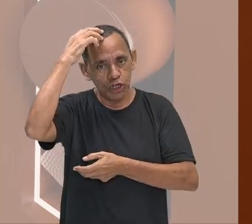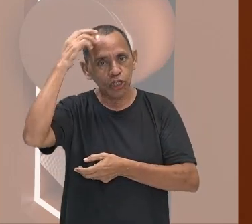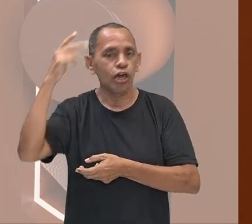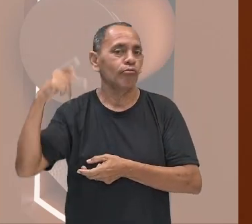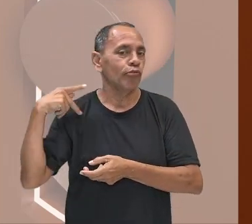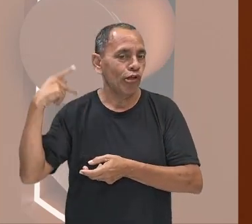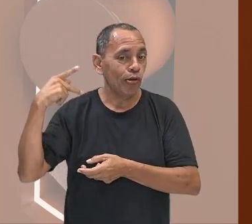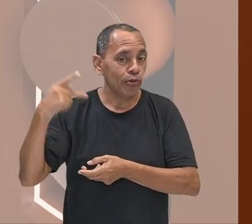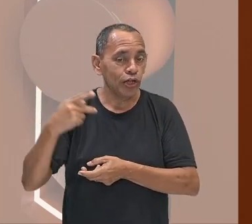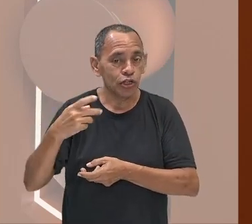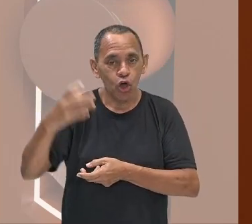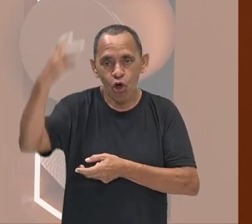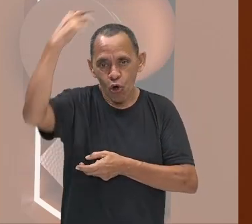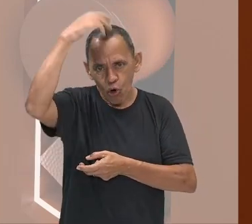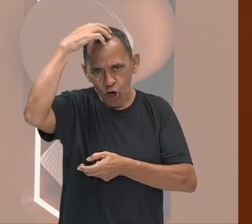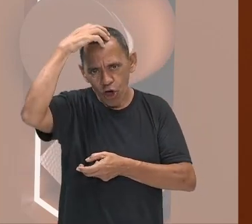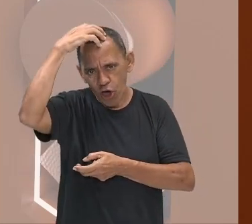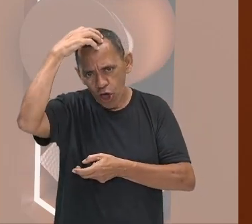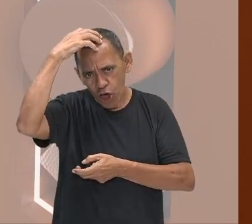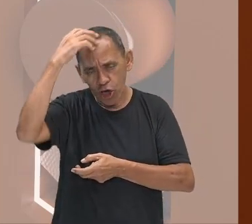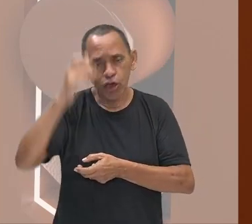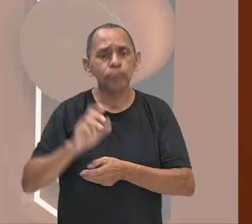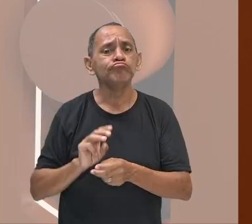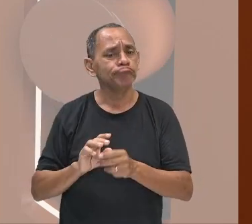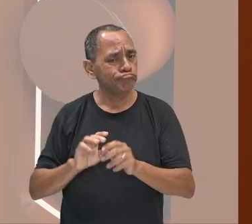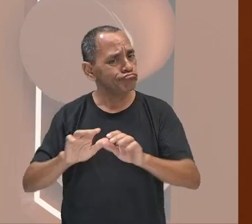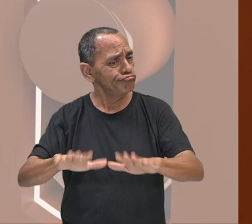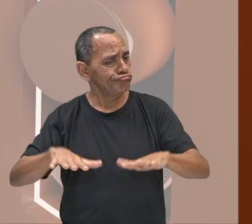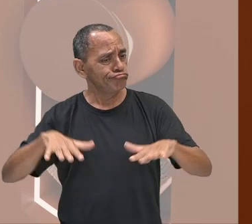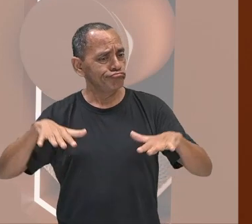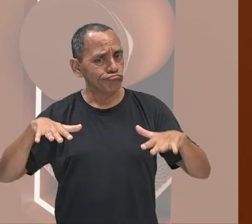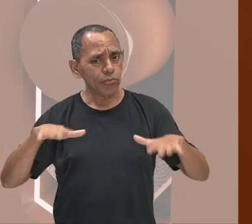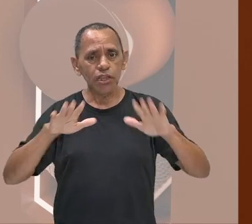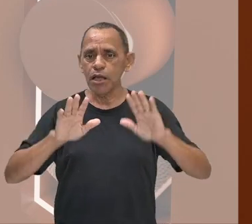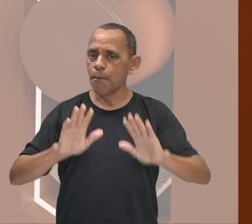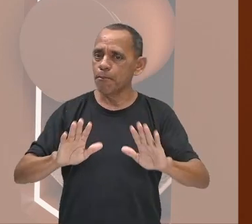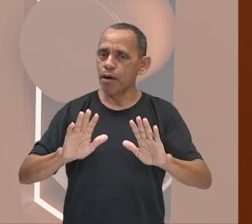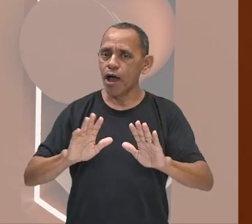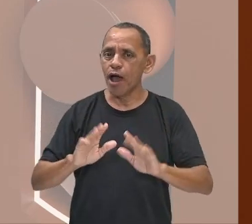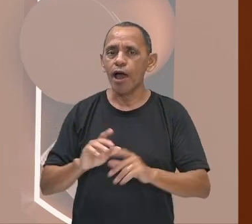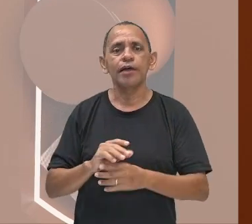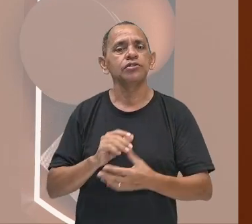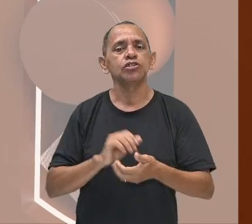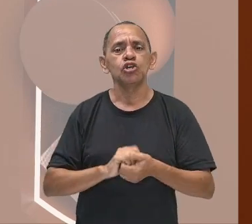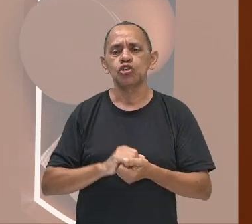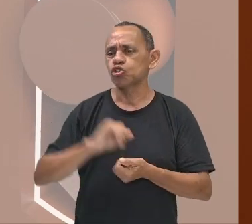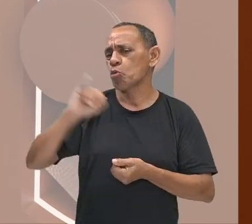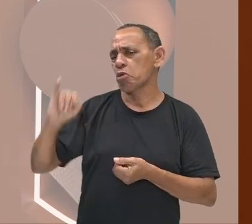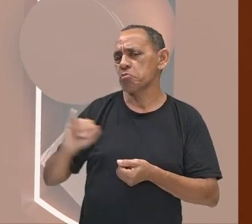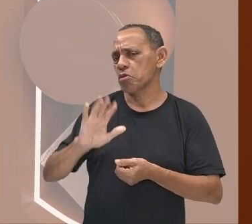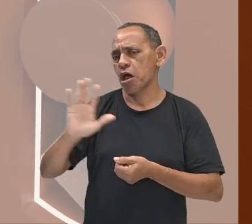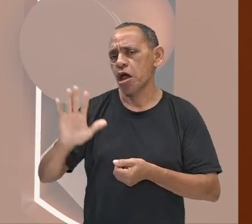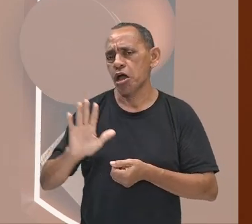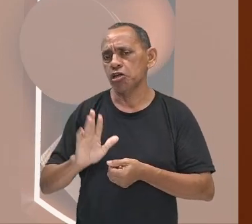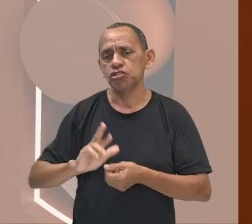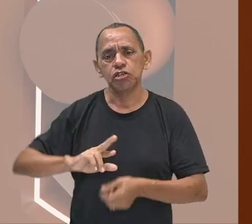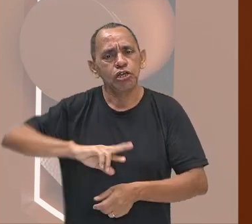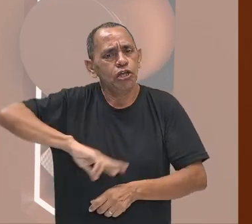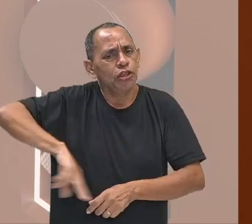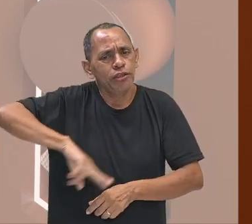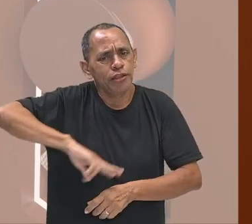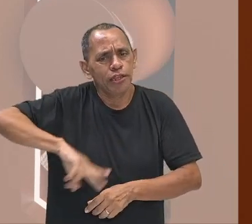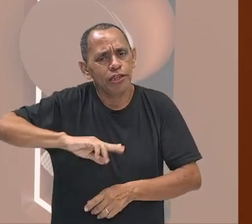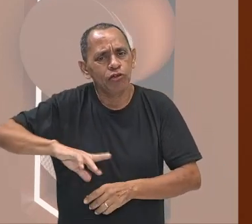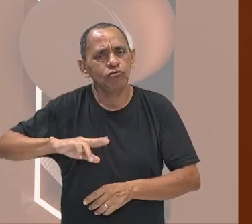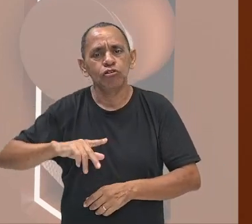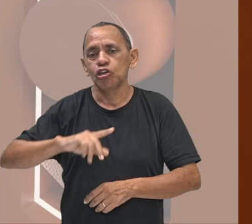apenas reina, mas não manda em nada. Aliás, ele apenas está ali para ser algo que a Inglaterra, eles gostam muito do